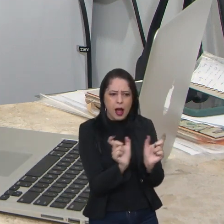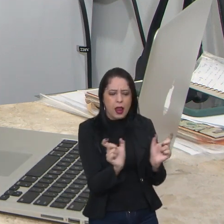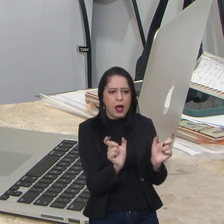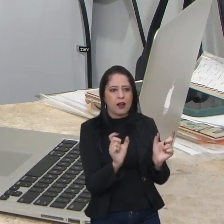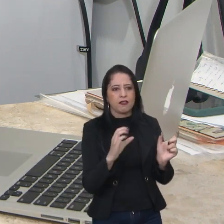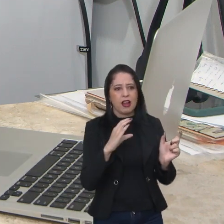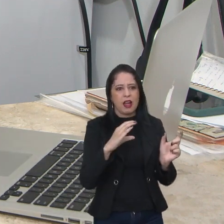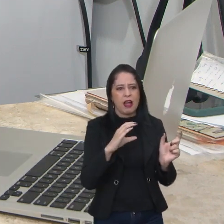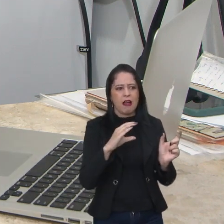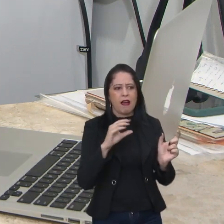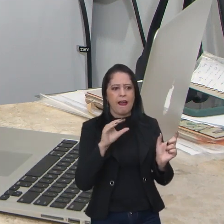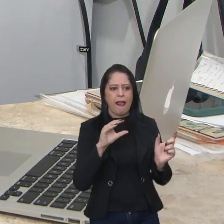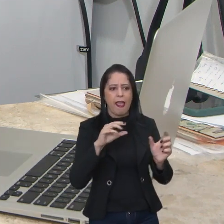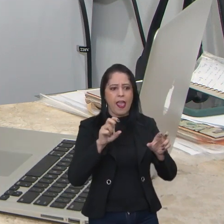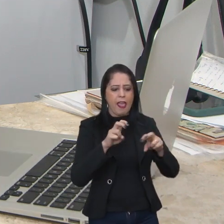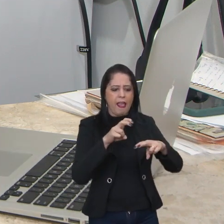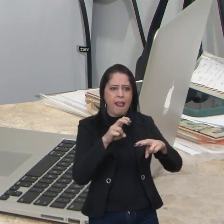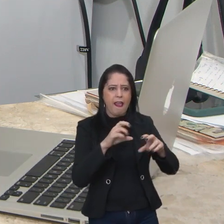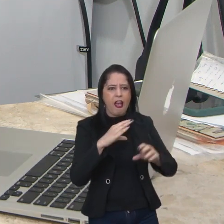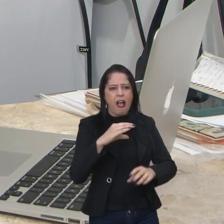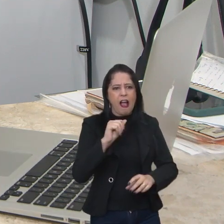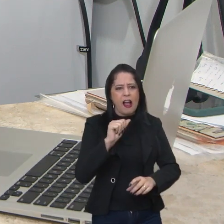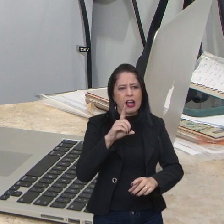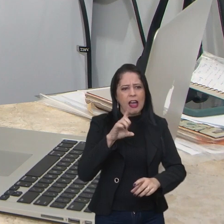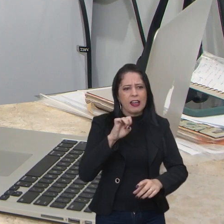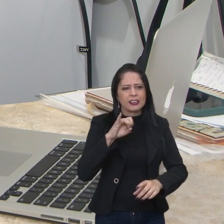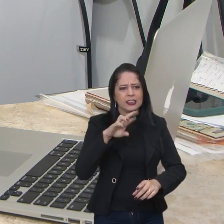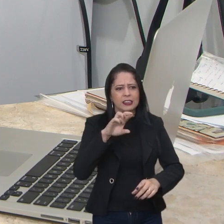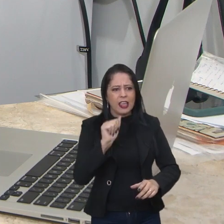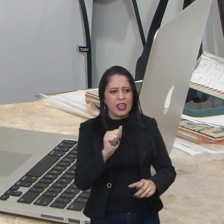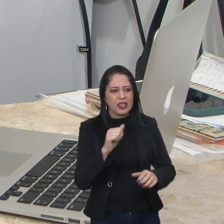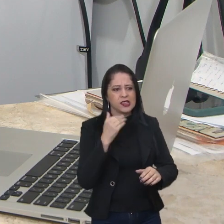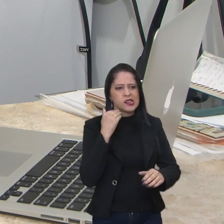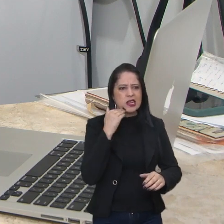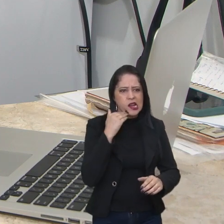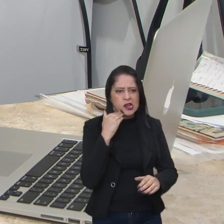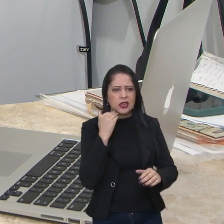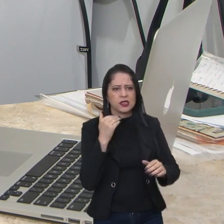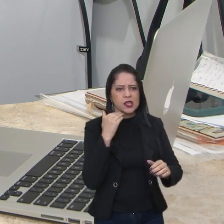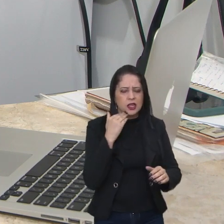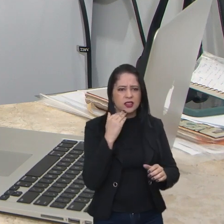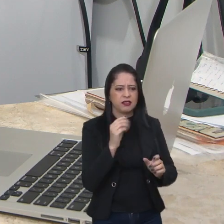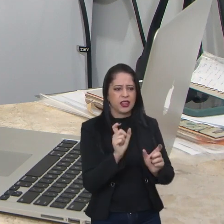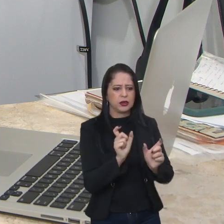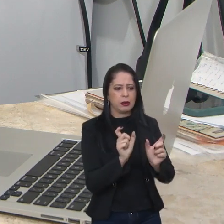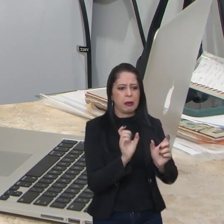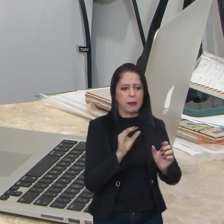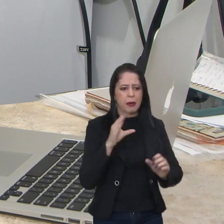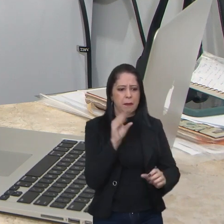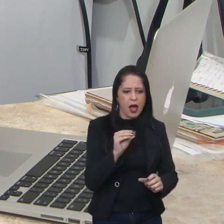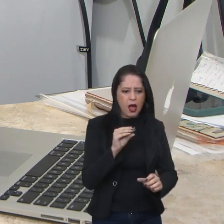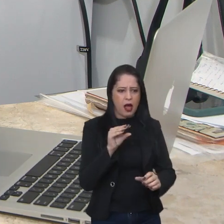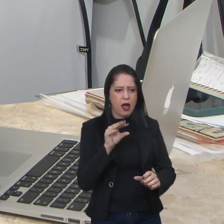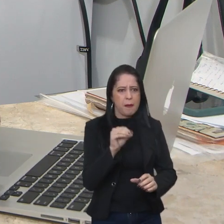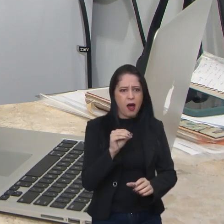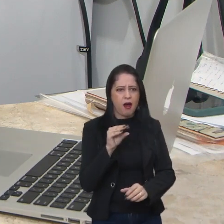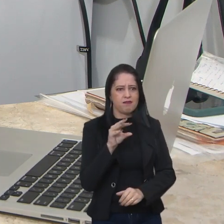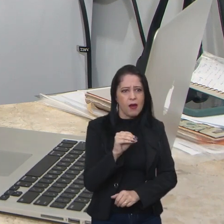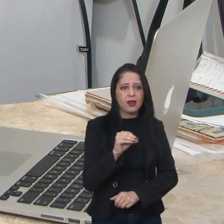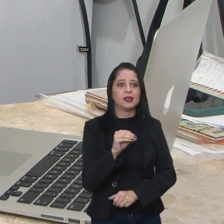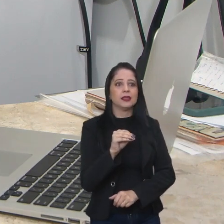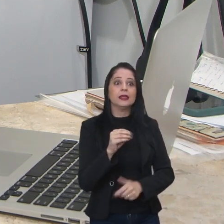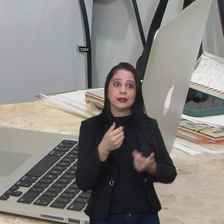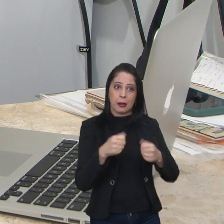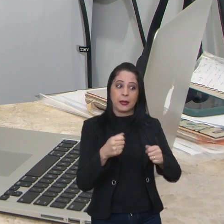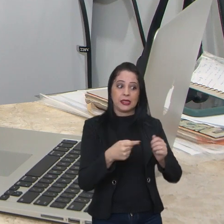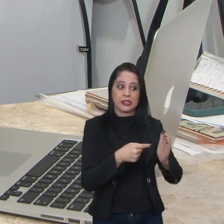mais leve né repetir tipo kkk cadeira ou memesa só que com uma frequência muito intensa quase todas as